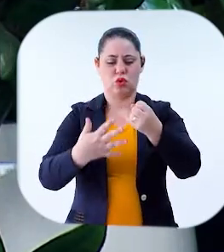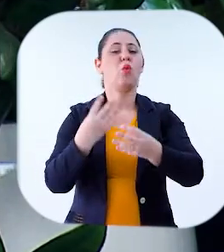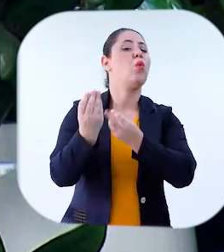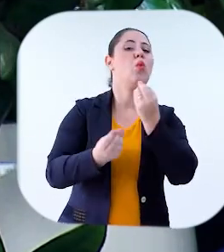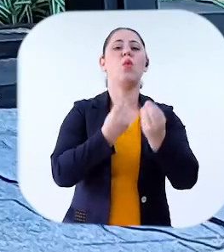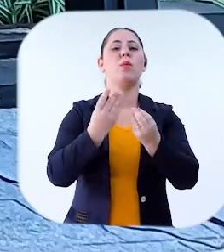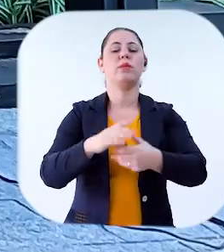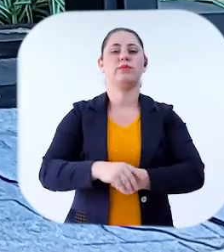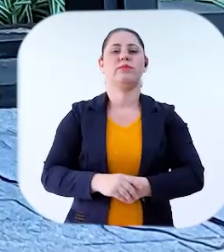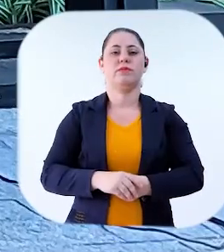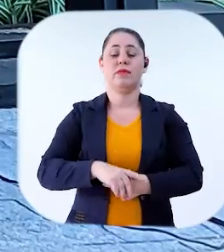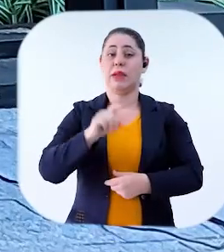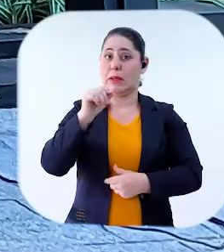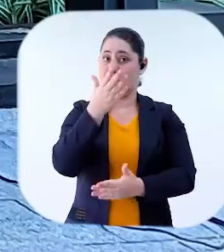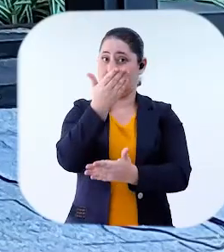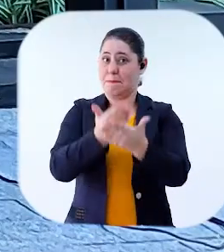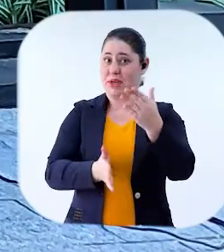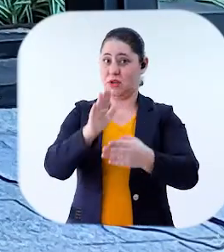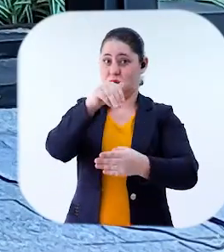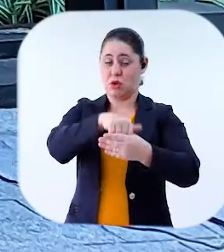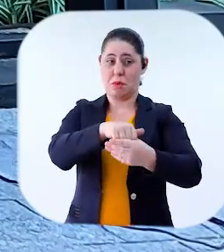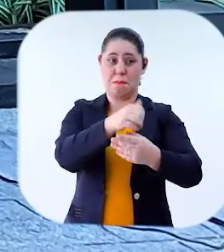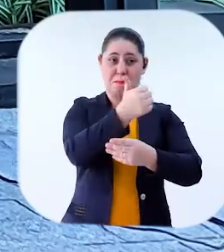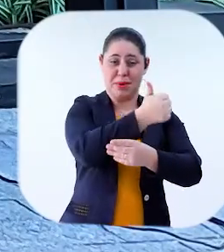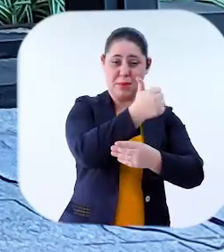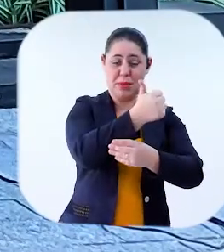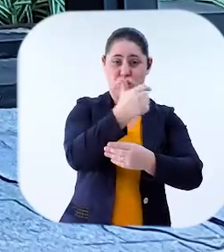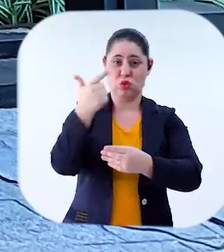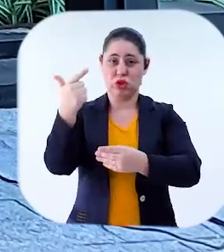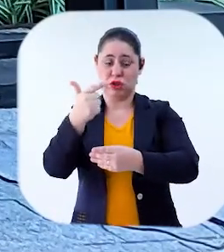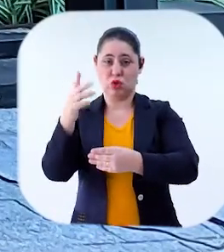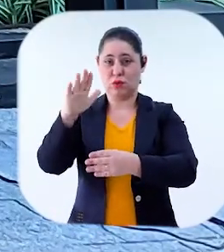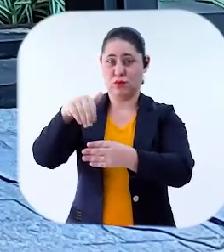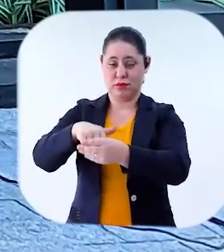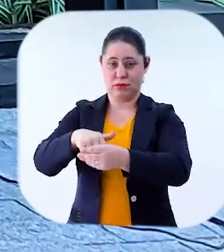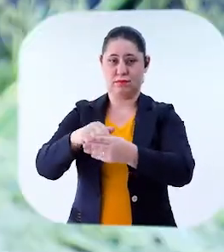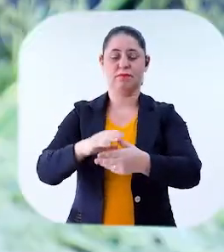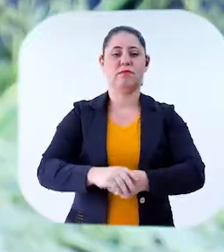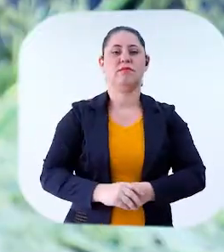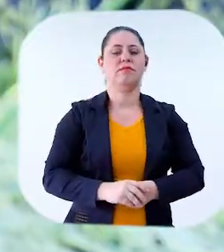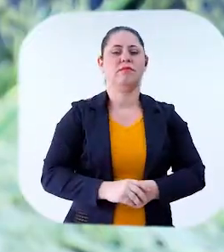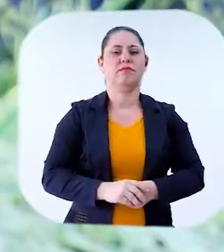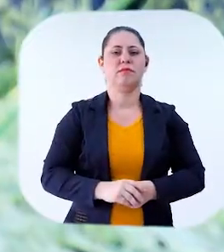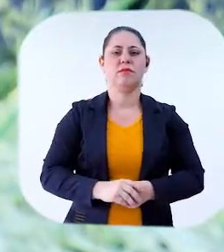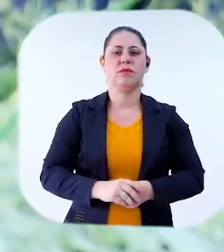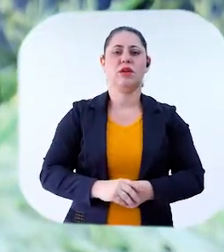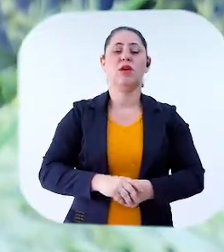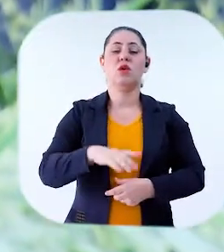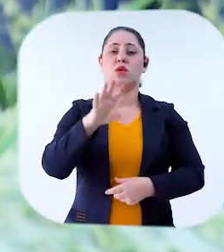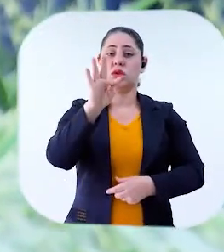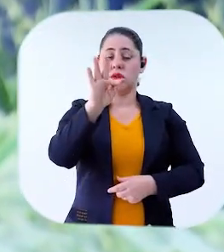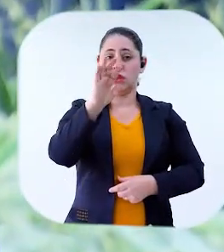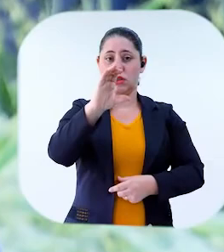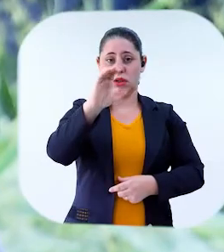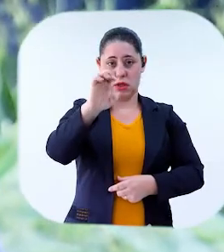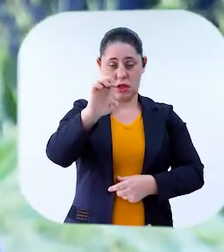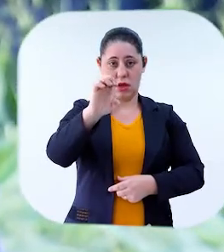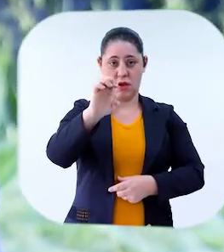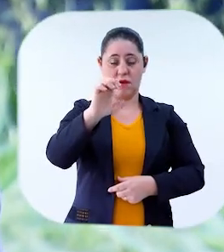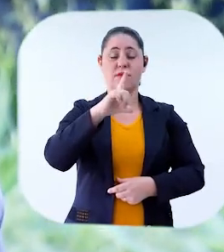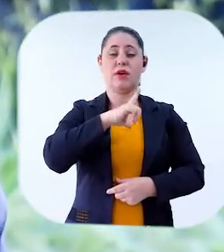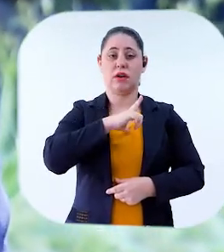justificar como? E quem perder... A votação no primeiro ou no segundo turno ou em ambos? Exatamente. O TSE ele